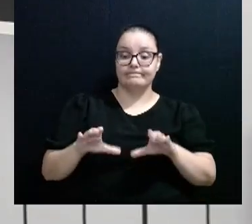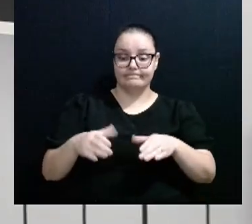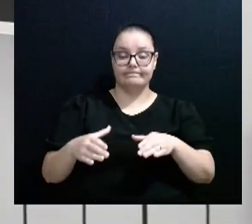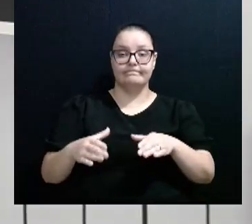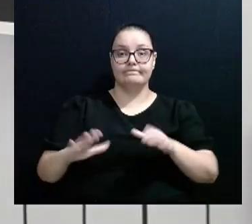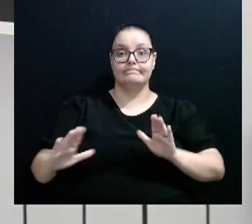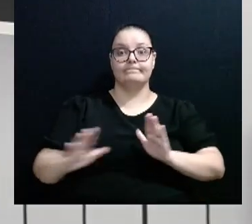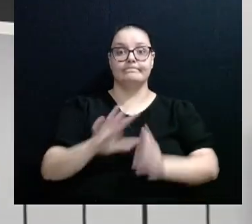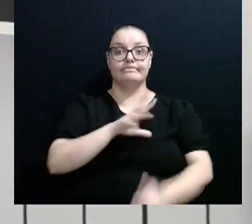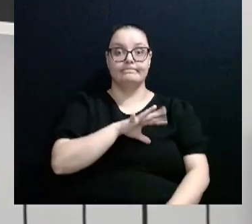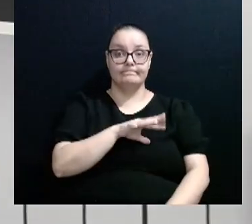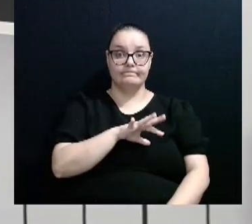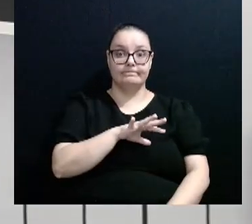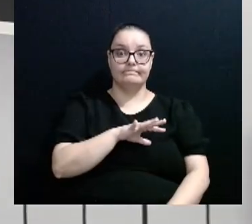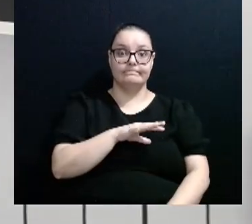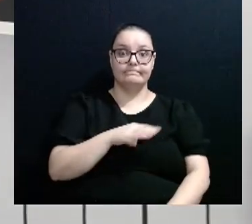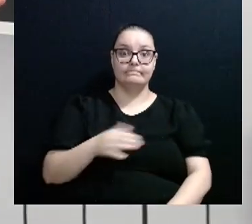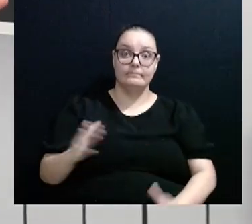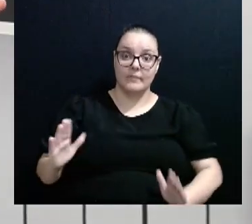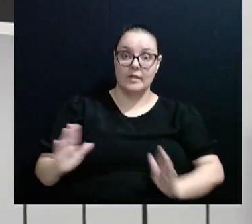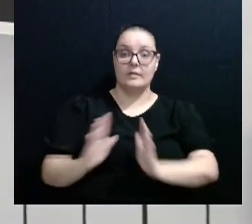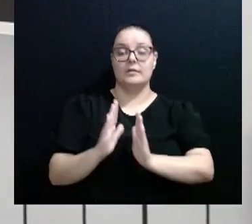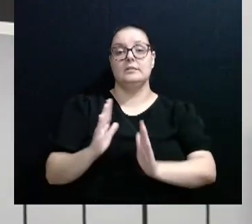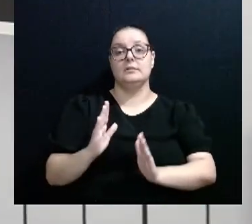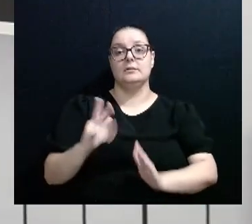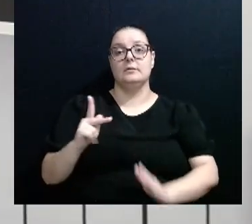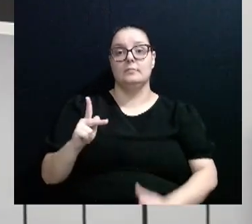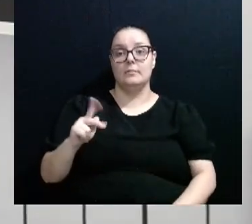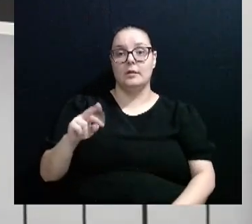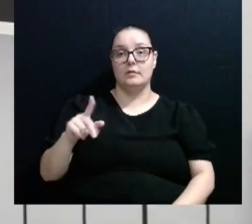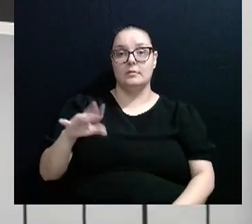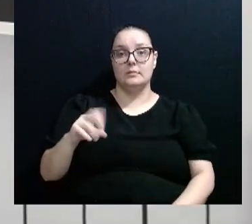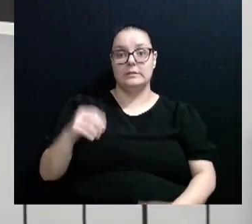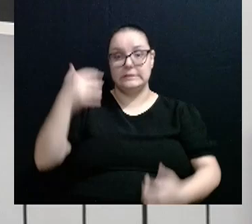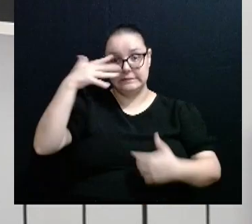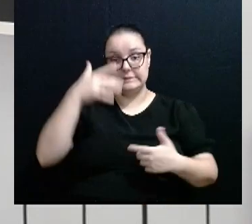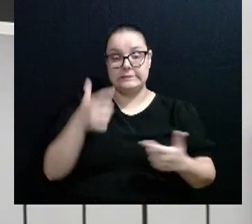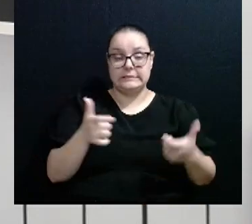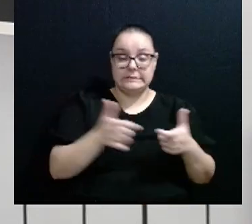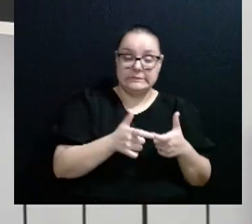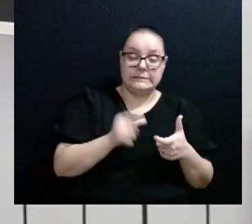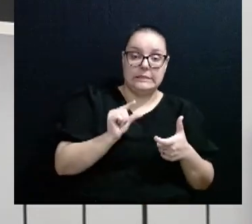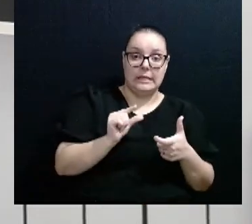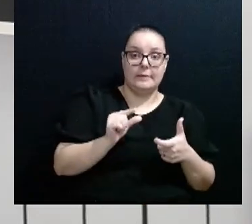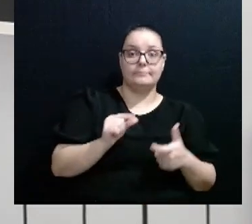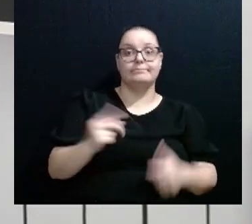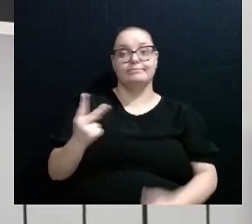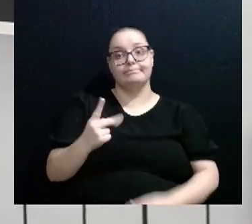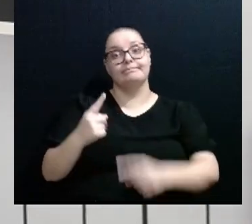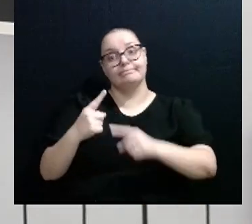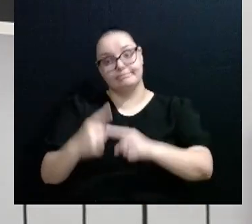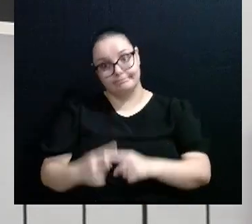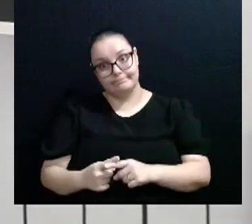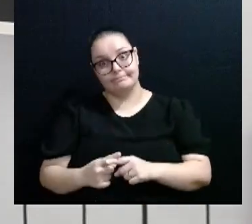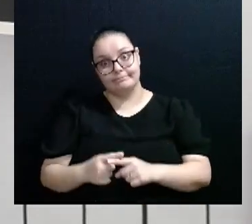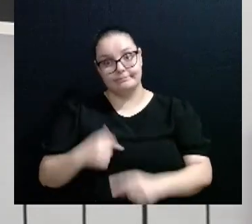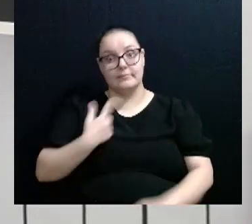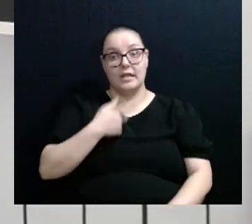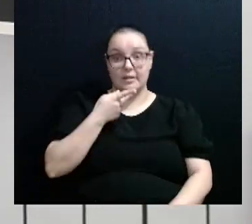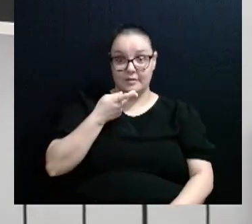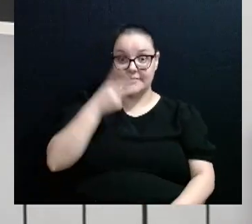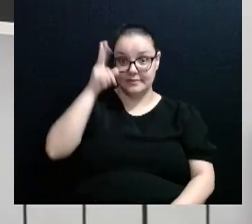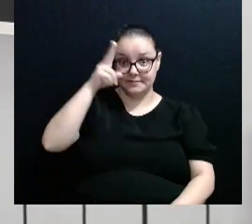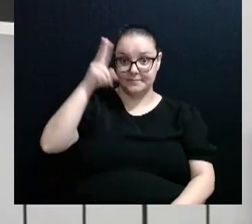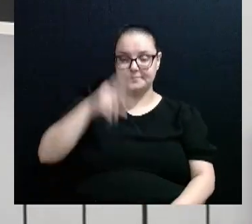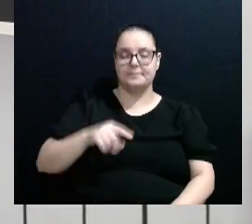do Paulistão. Então a Macaquinha vai desfalcada para este duelo da segunda fase, que nós vamos contar a história na